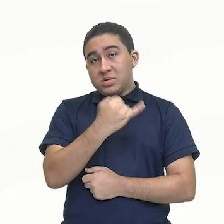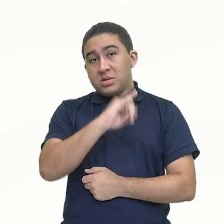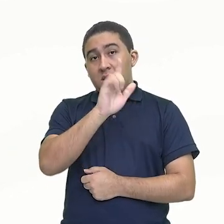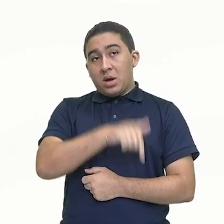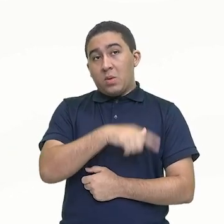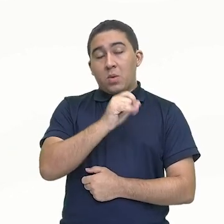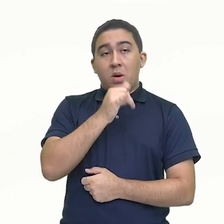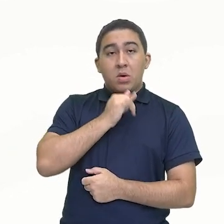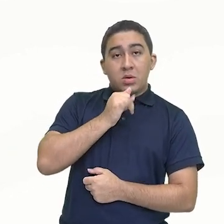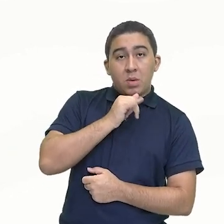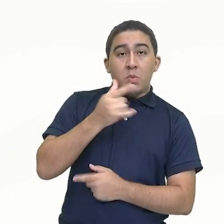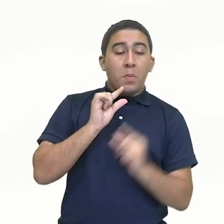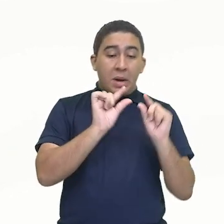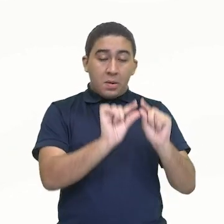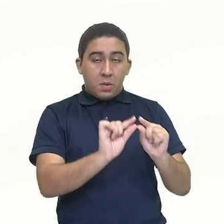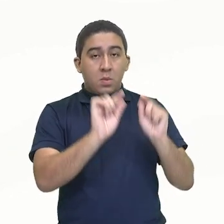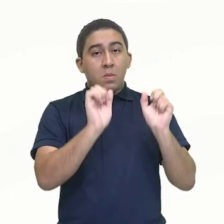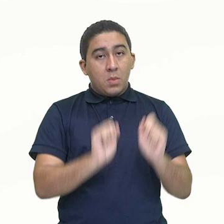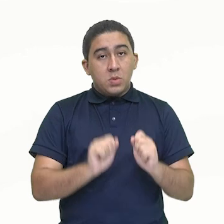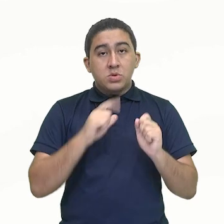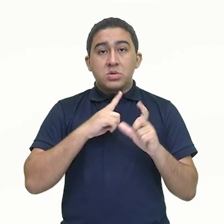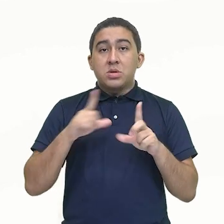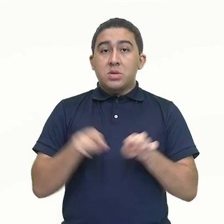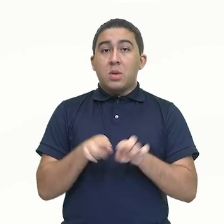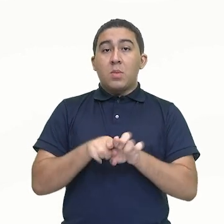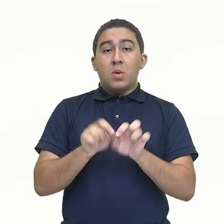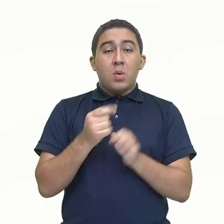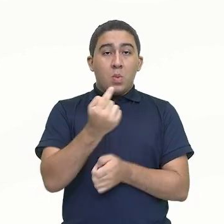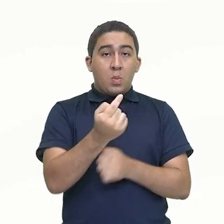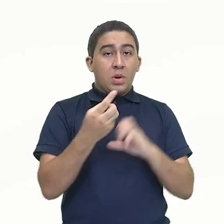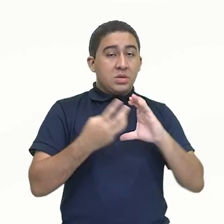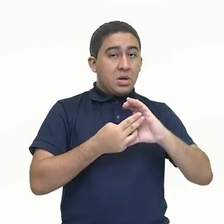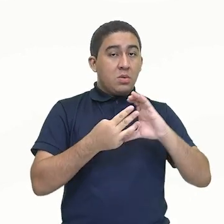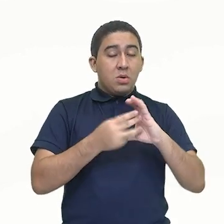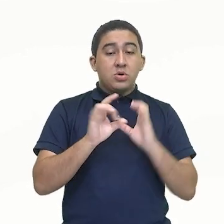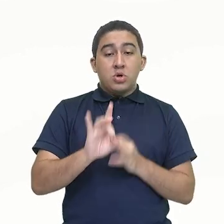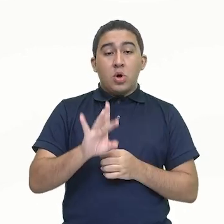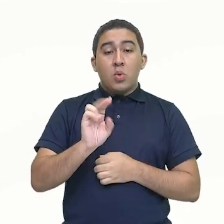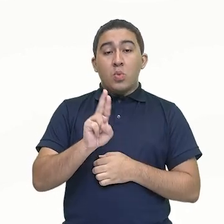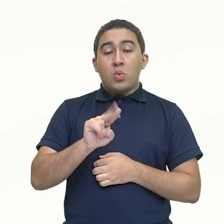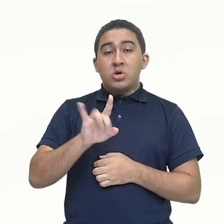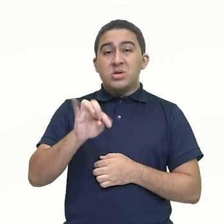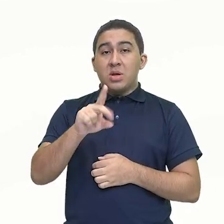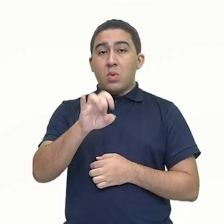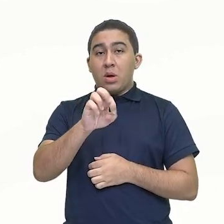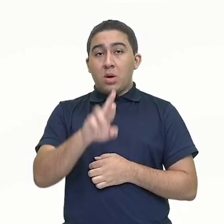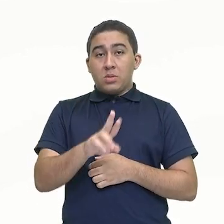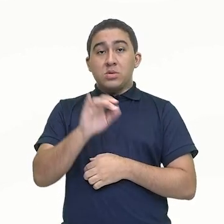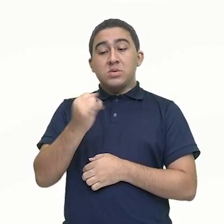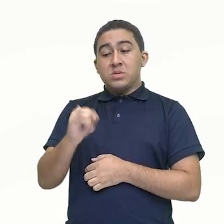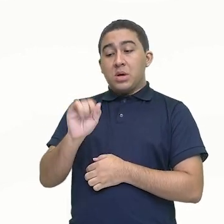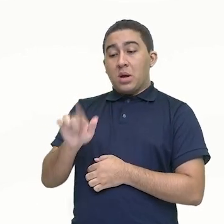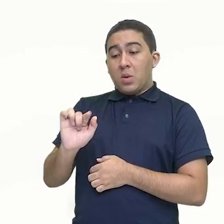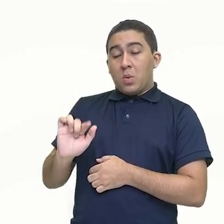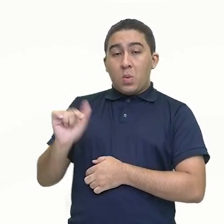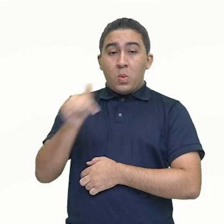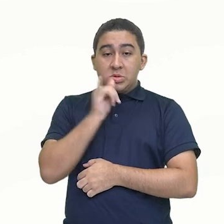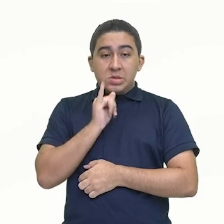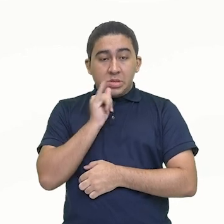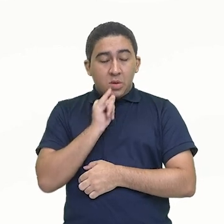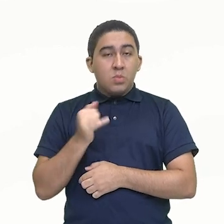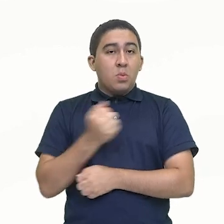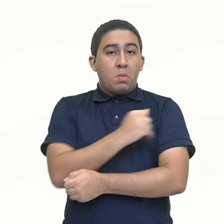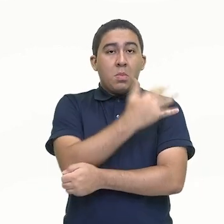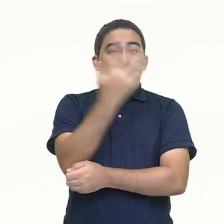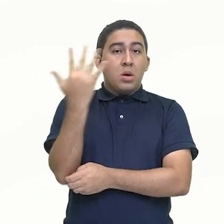um micro-organismo, ele inclusive pode ser unicelular. E se for outros organismos como plantas,